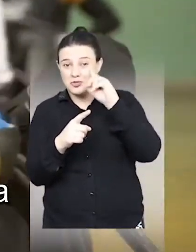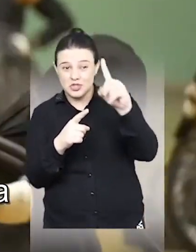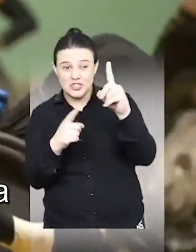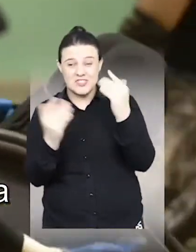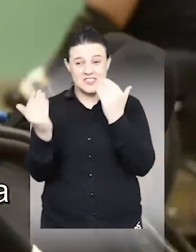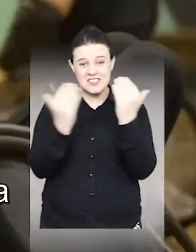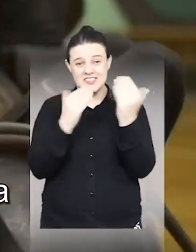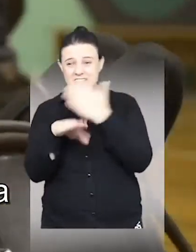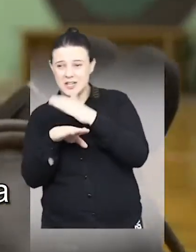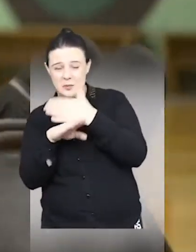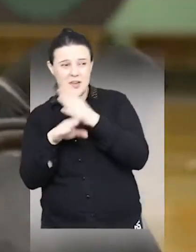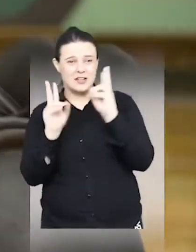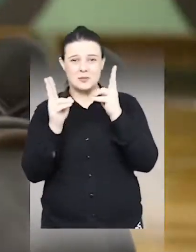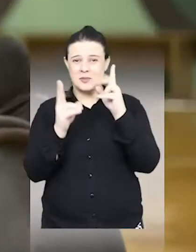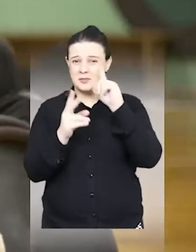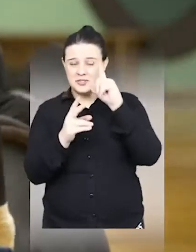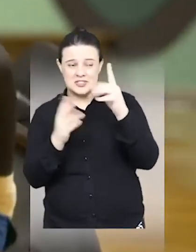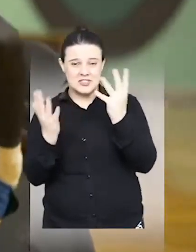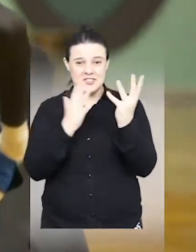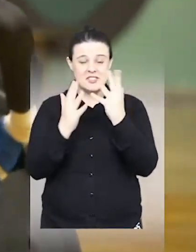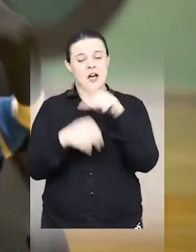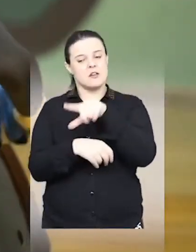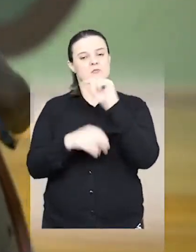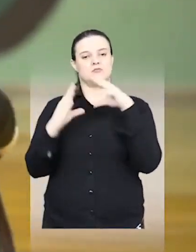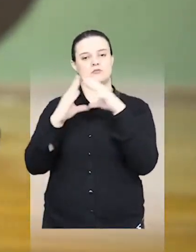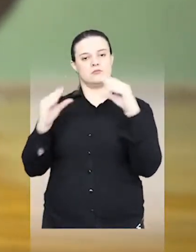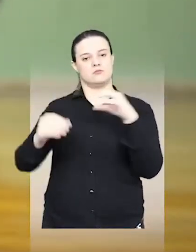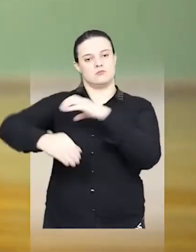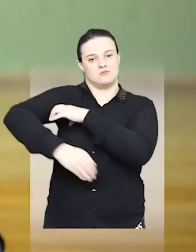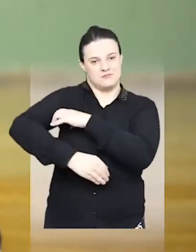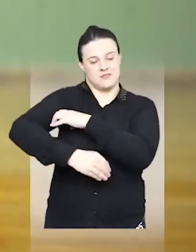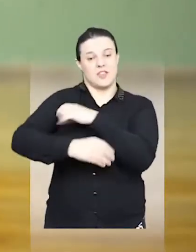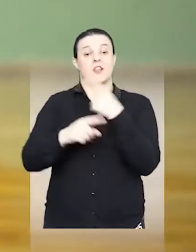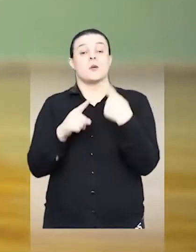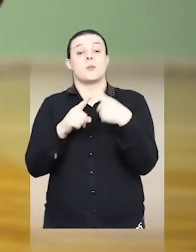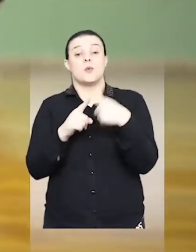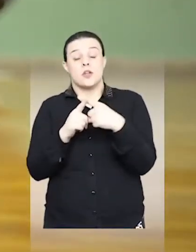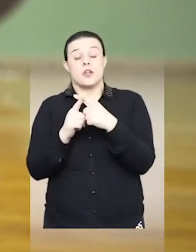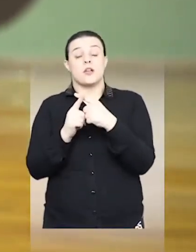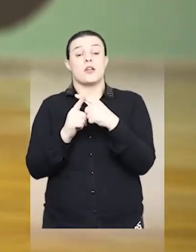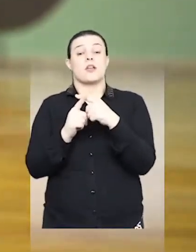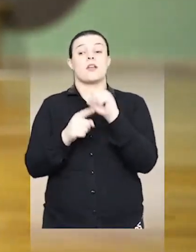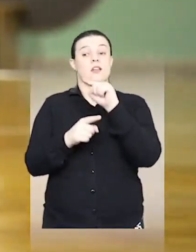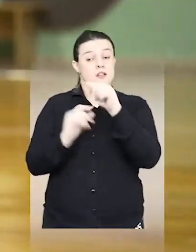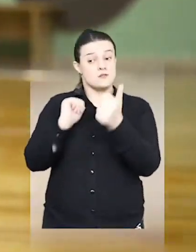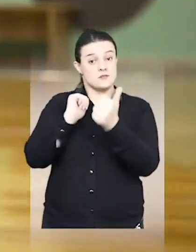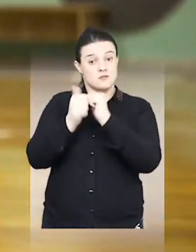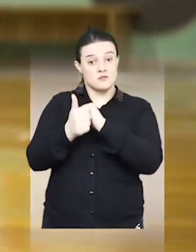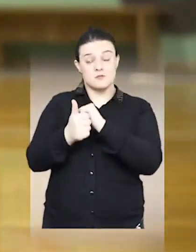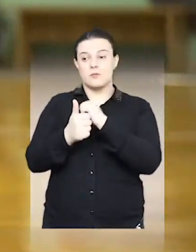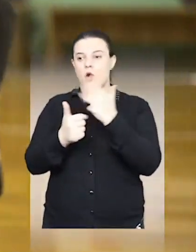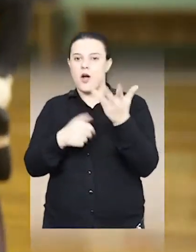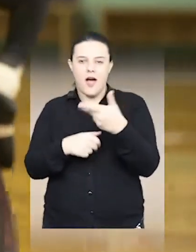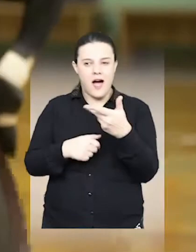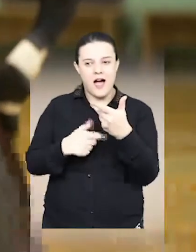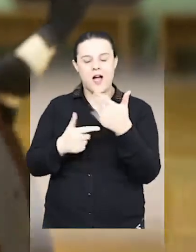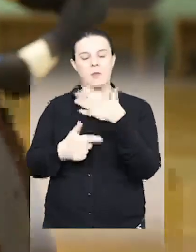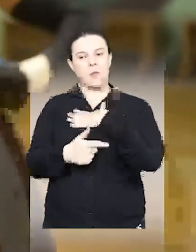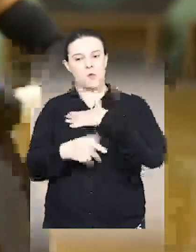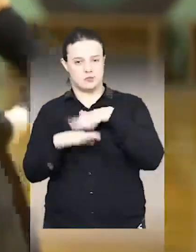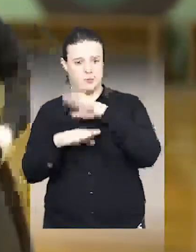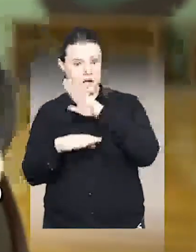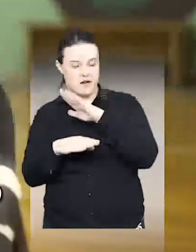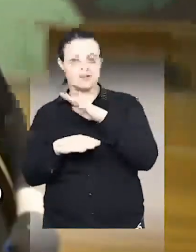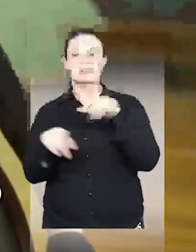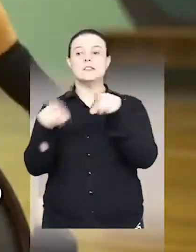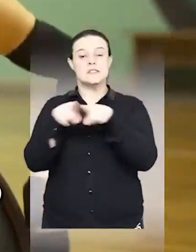de treinamento também, e eu optei pelo rugby porque o rugby era um esporte mais